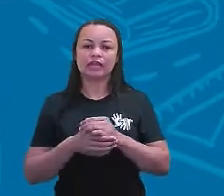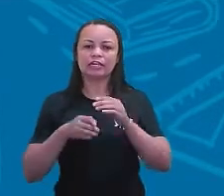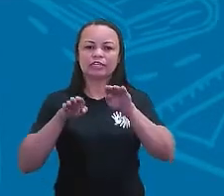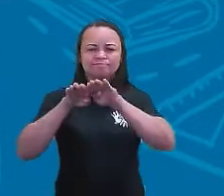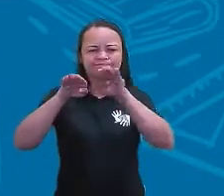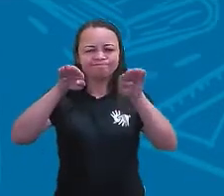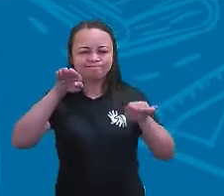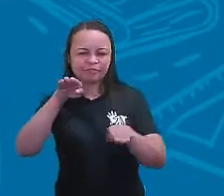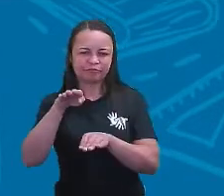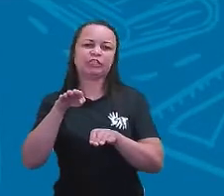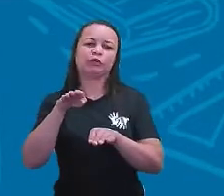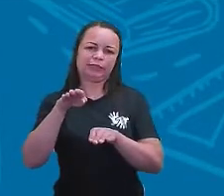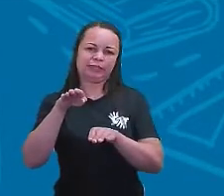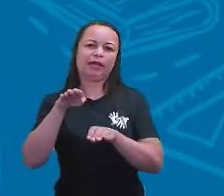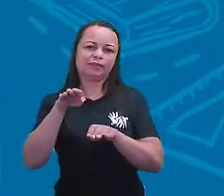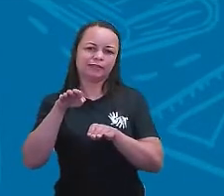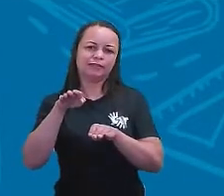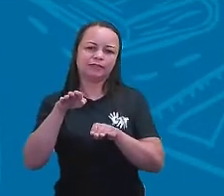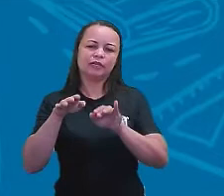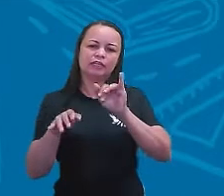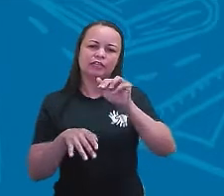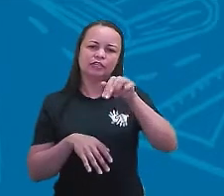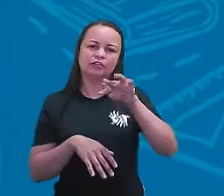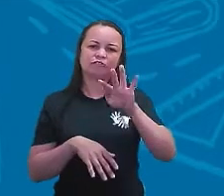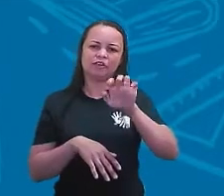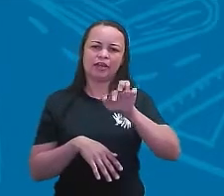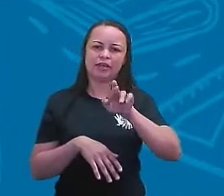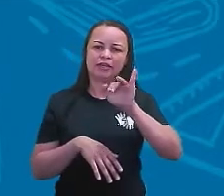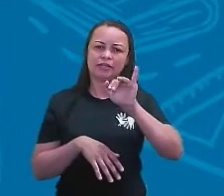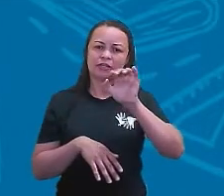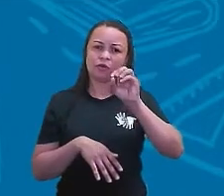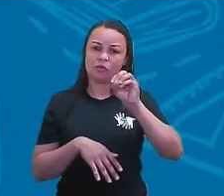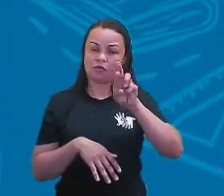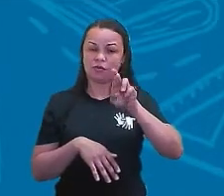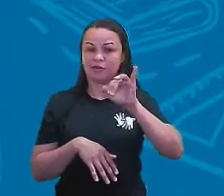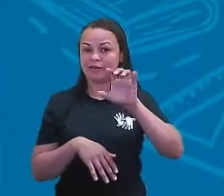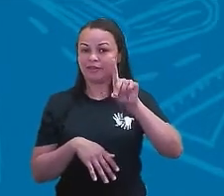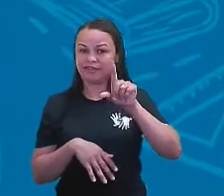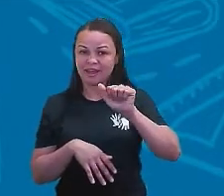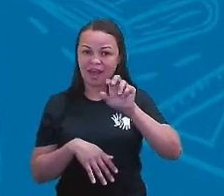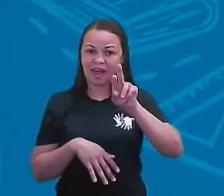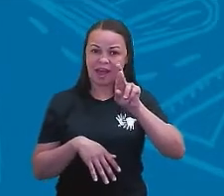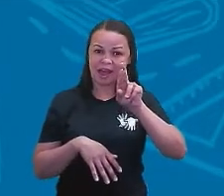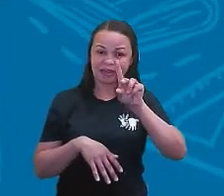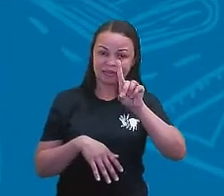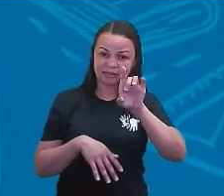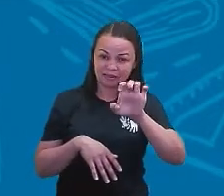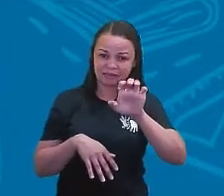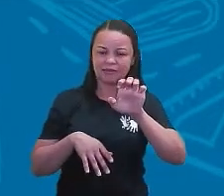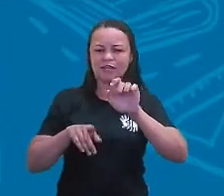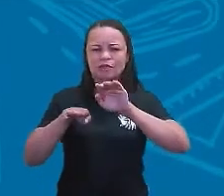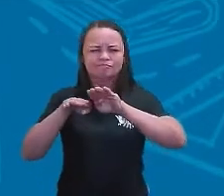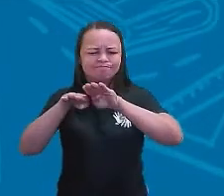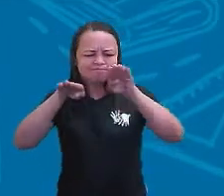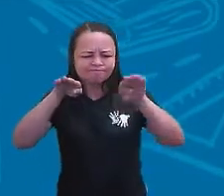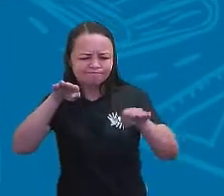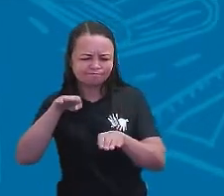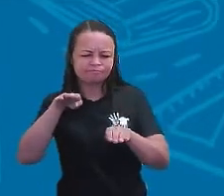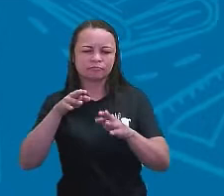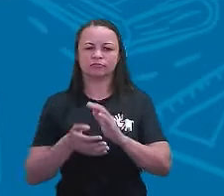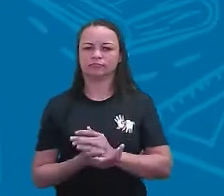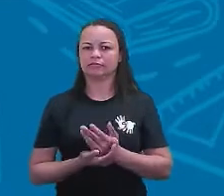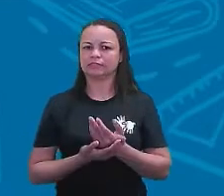como o nome mesmo já diz. Inferioridade, gente, ó. Baixinho, um pouquinho.